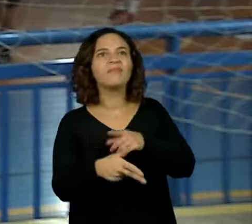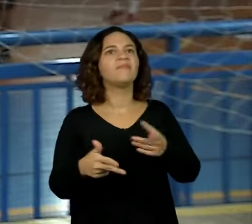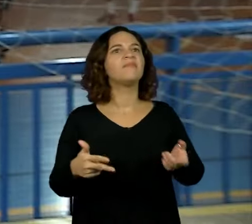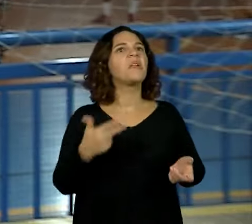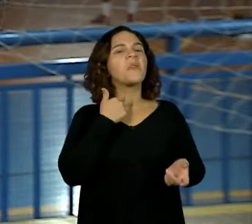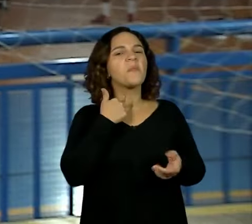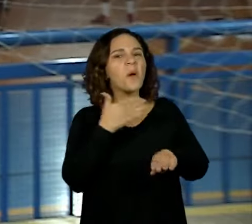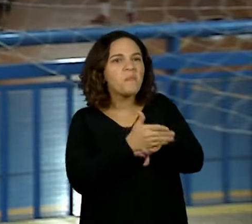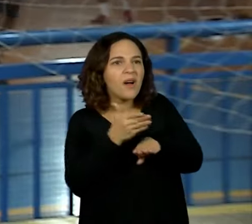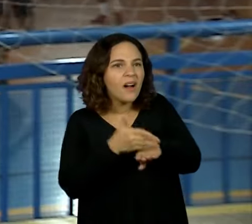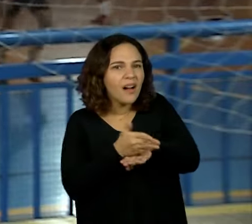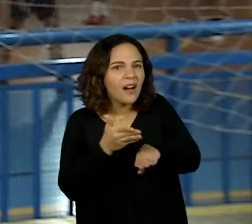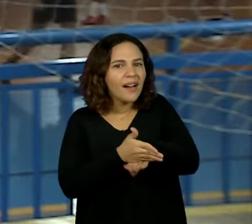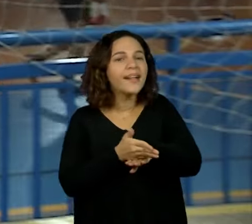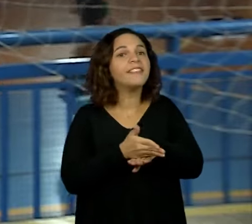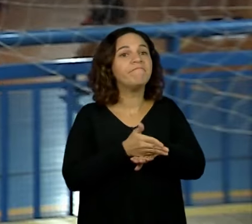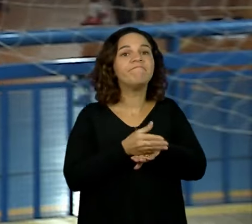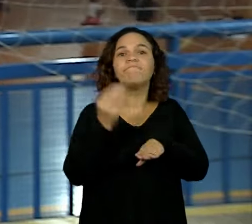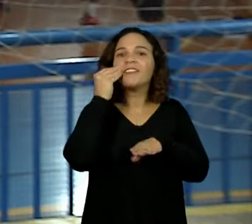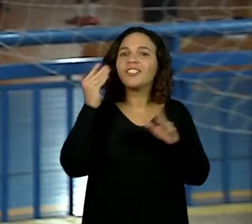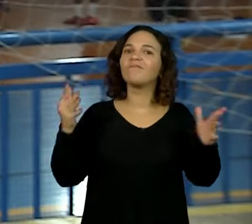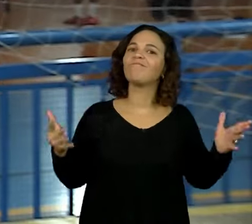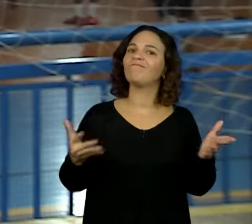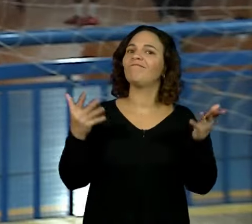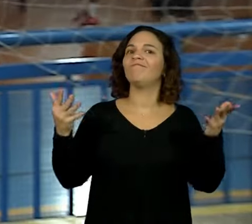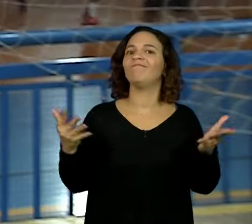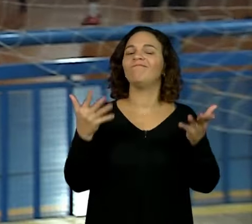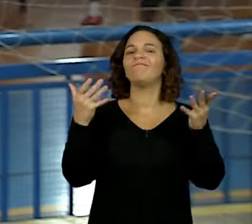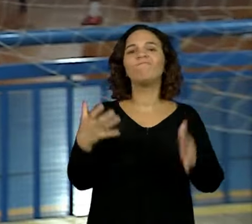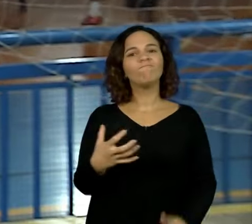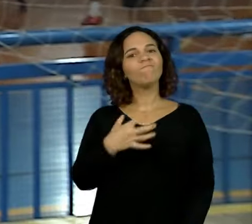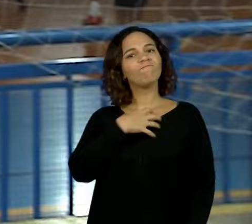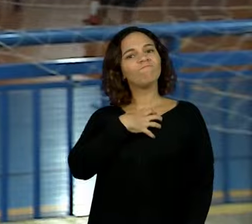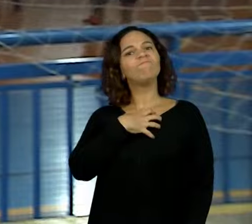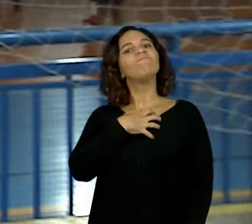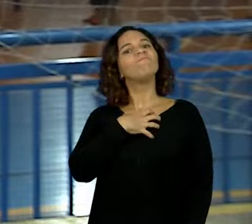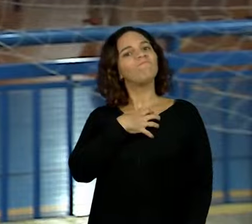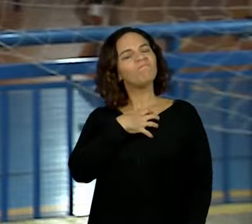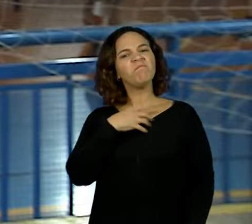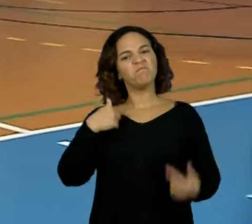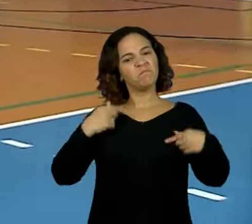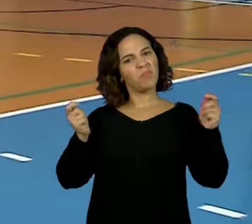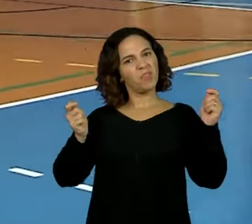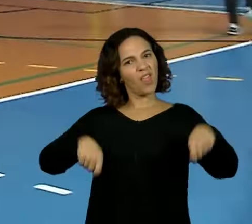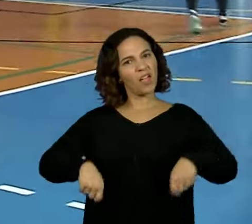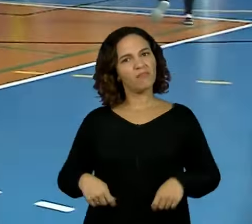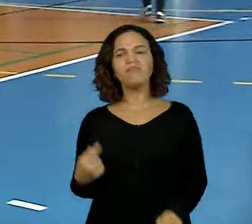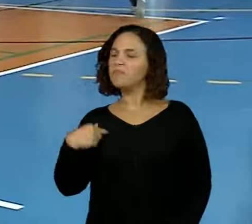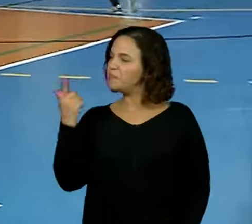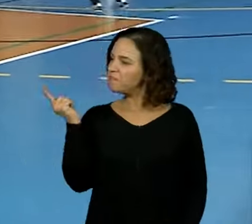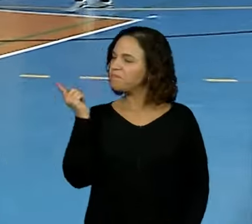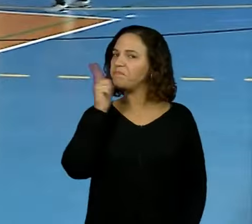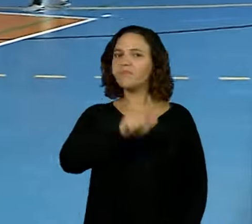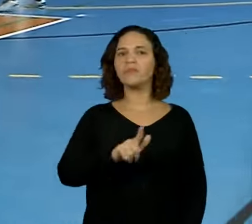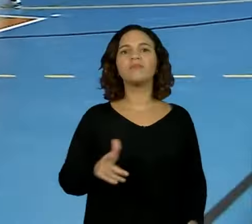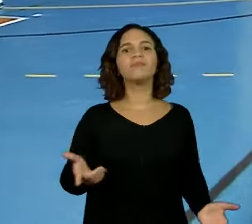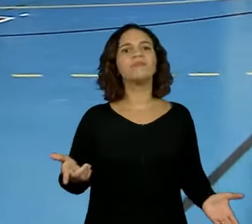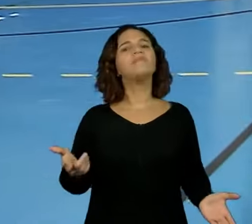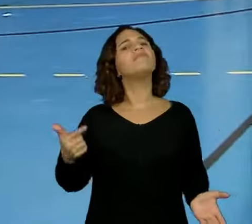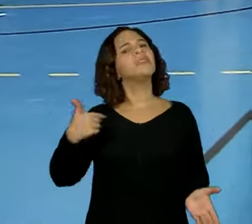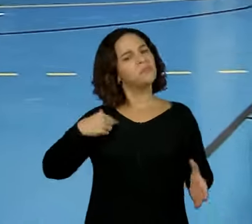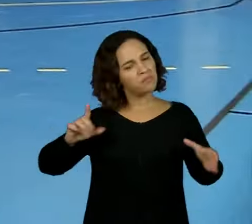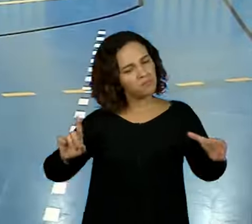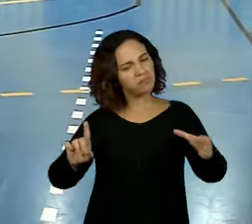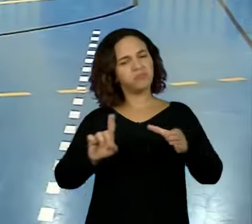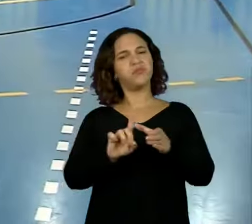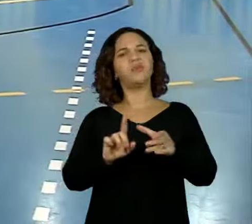sua adolescência, promove a essas mulheres esse sentimento de eu posso, eu consigo, eu pertenço a